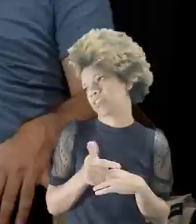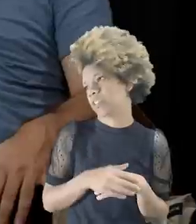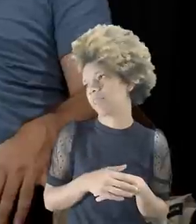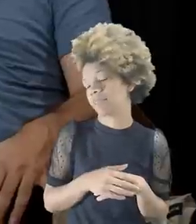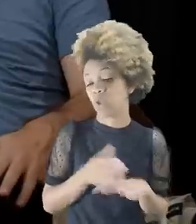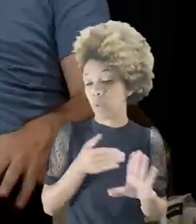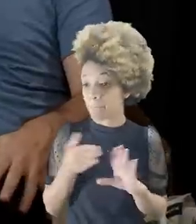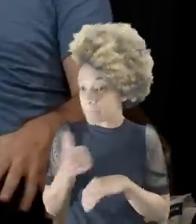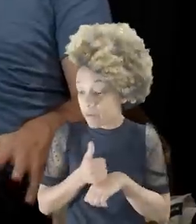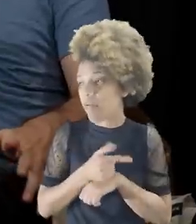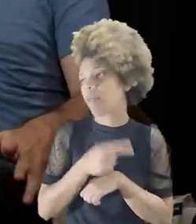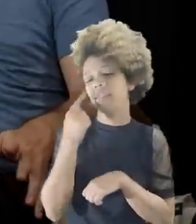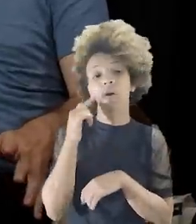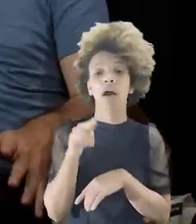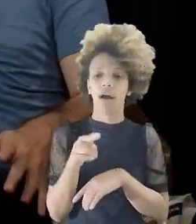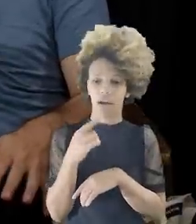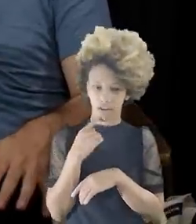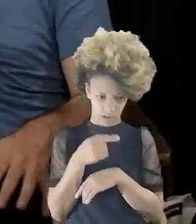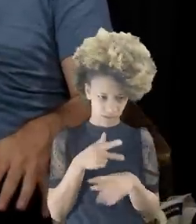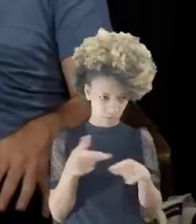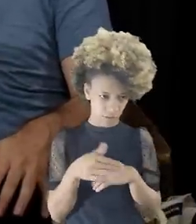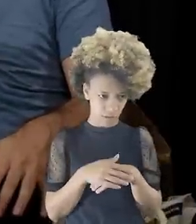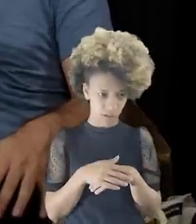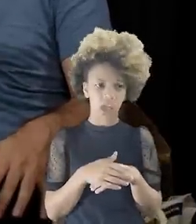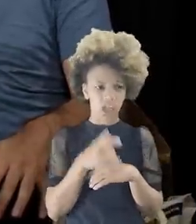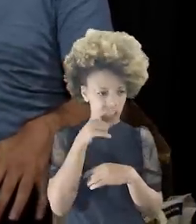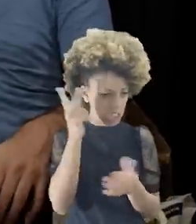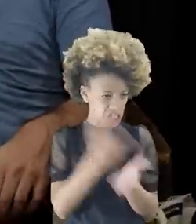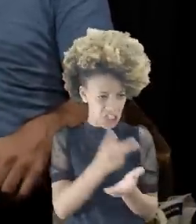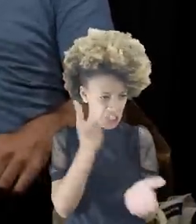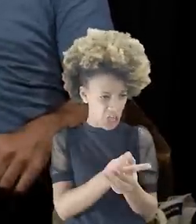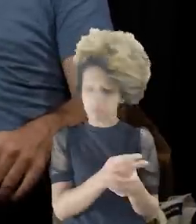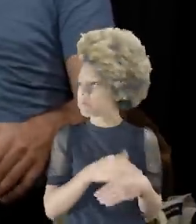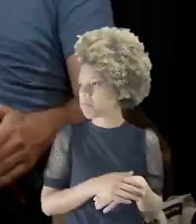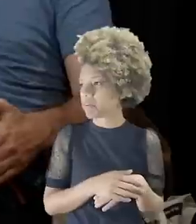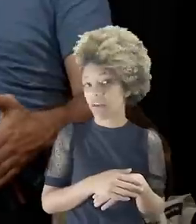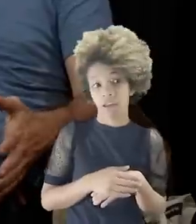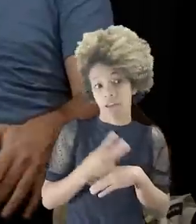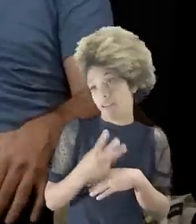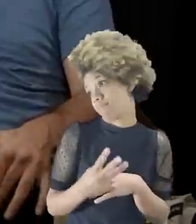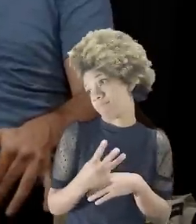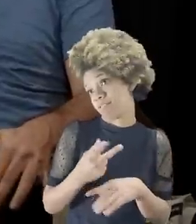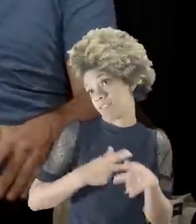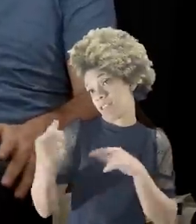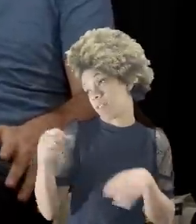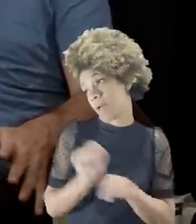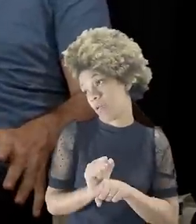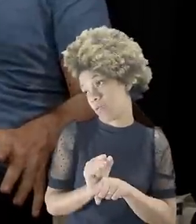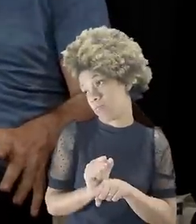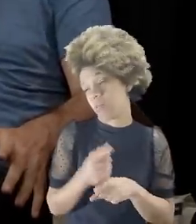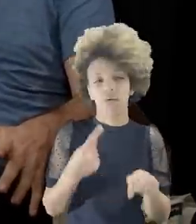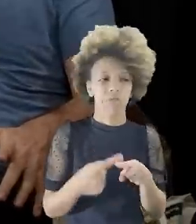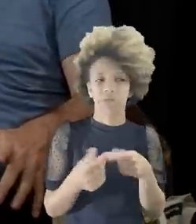em um momento da carreira dele ele entendeu ah é assim que é para ganhar vou fazer assim sempre tanto que ele ganhou três títulos parou